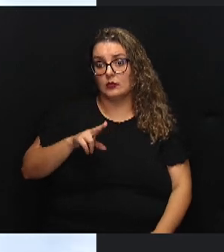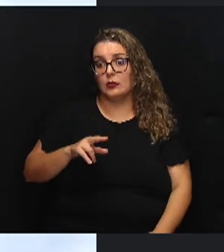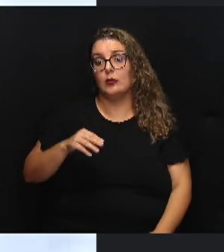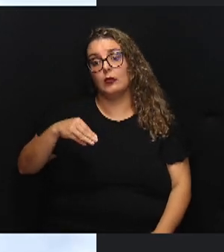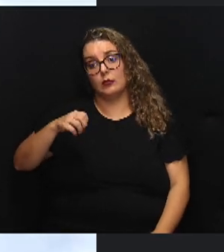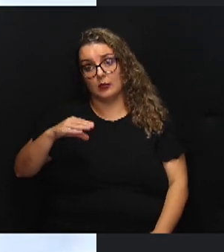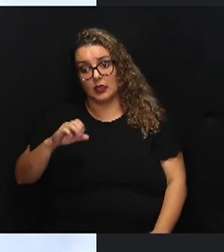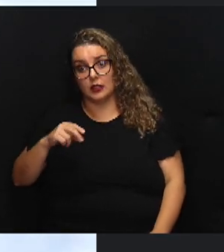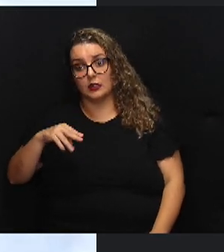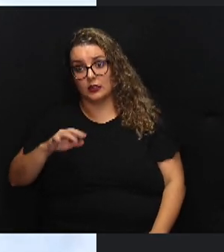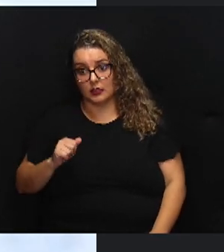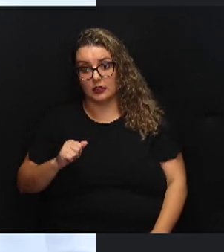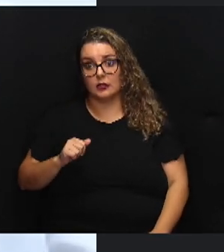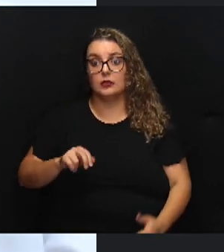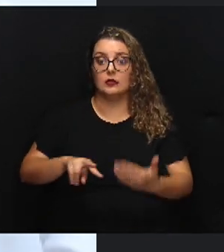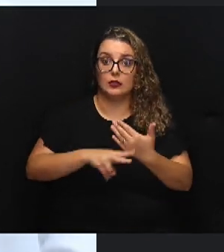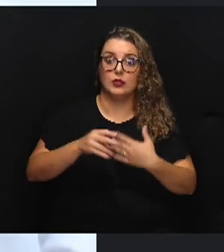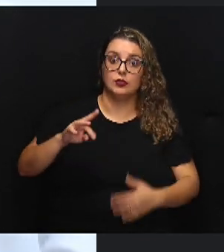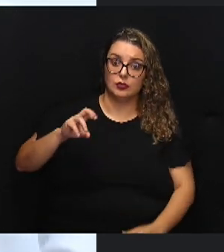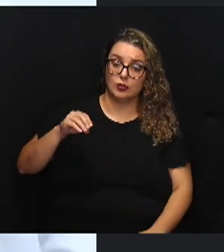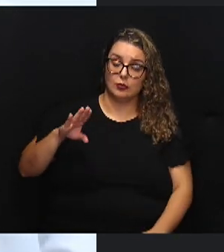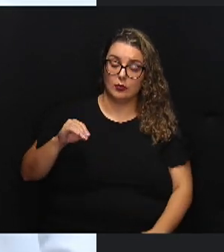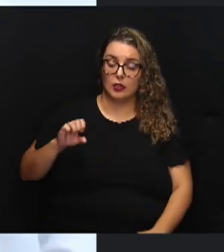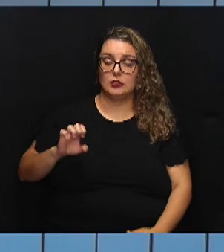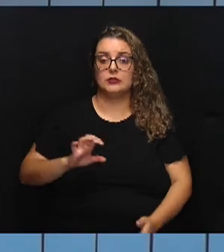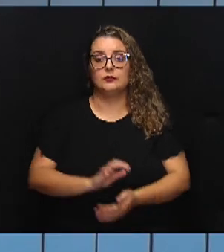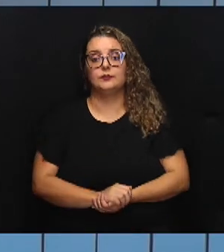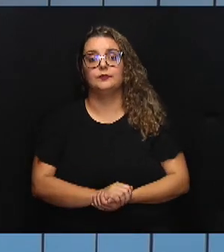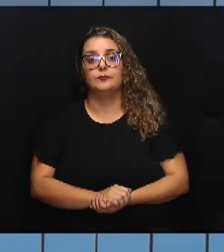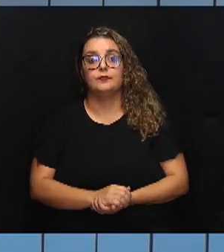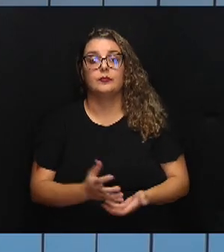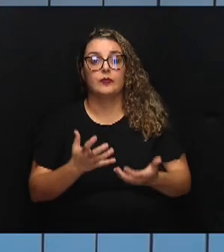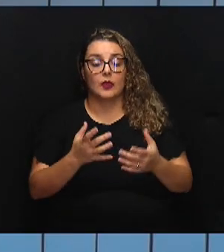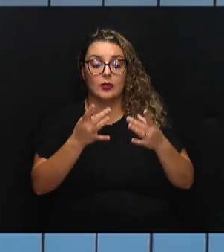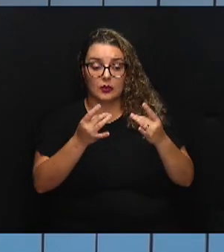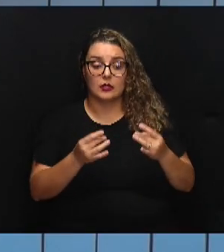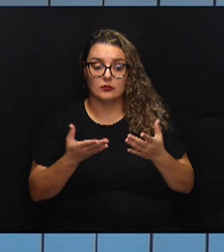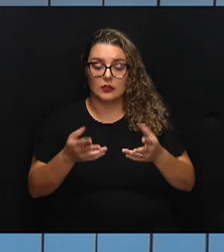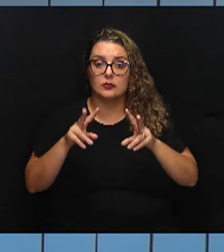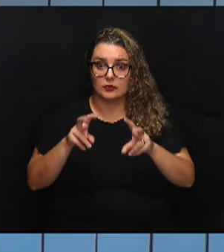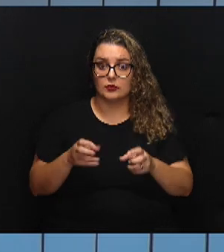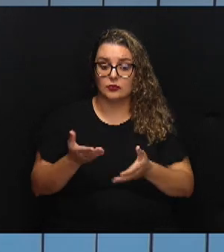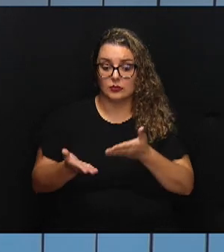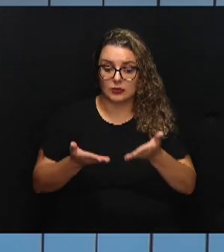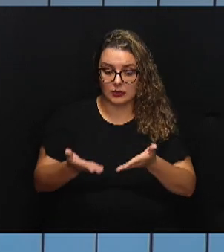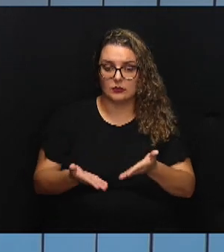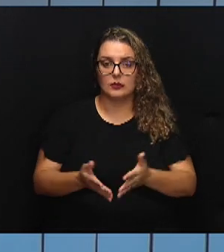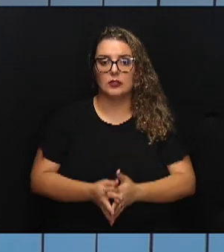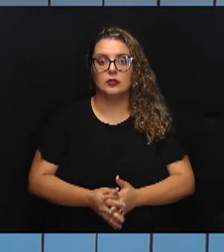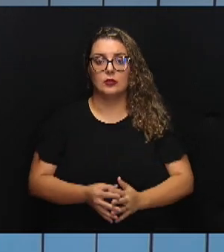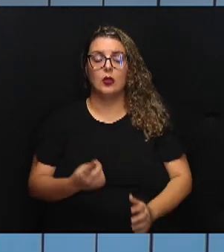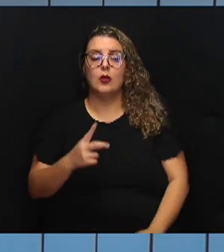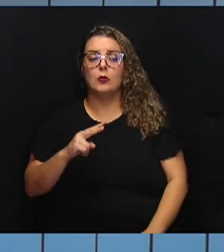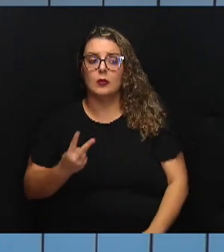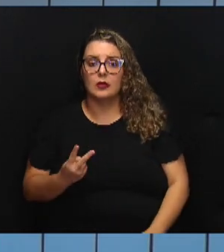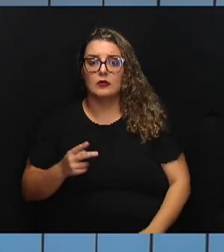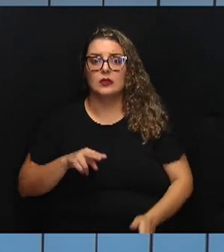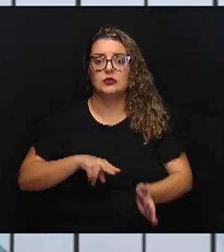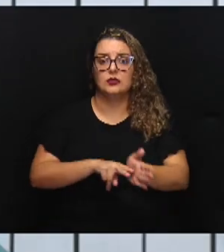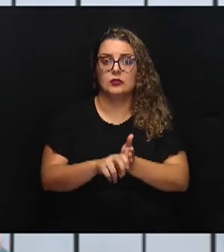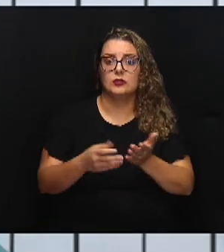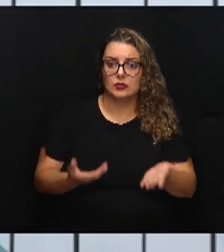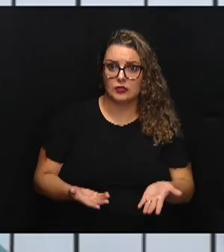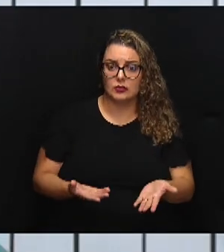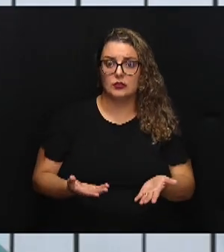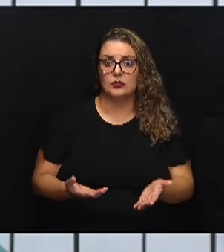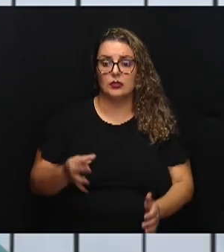mecânica do evento de trombose. Até queria entrar nesse assunto, né, do tratamento. Uma vez diagnosticado aí, né, com